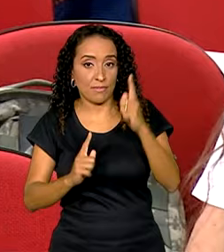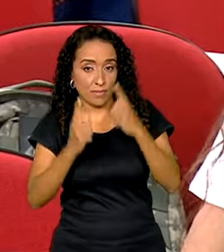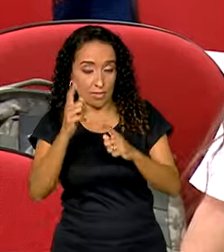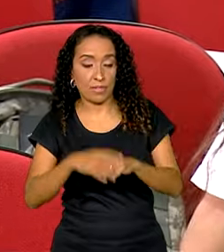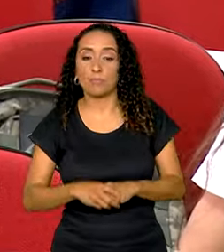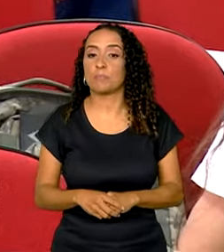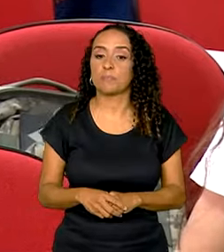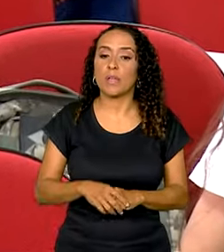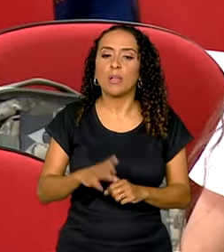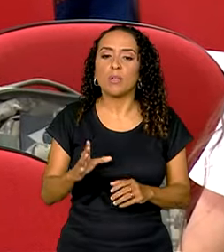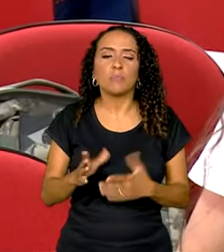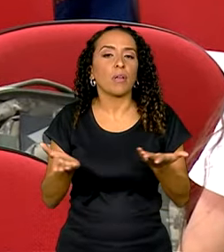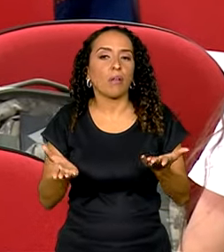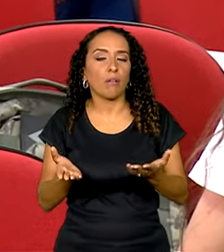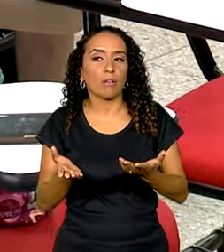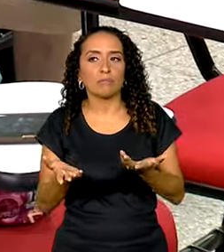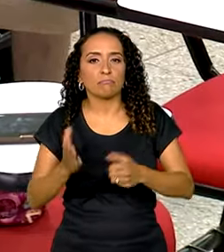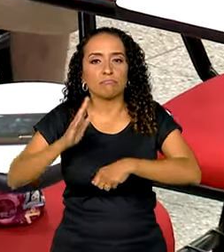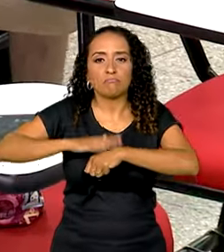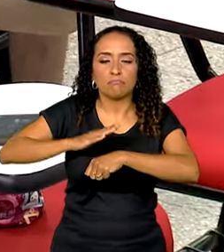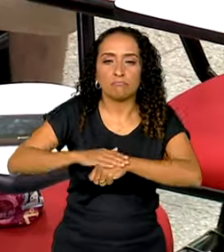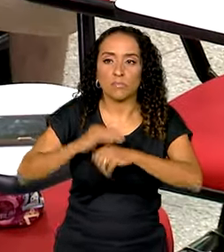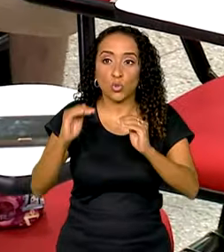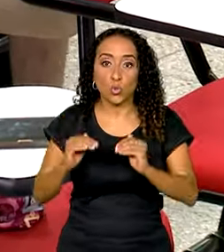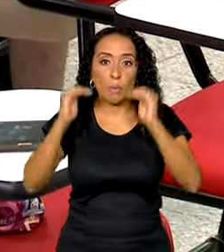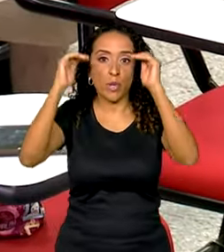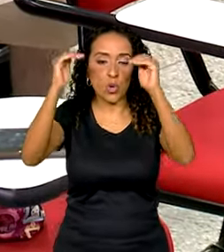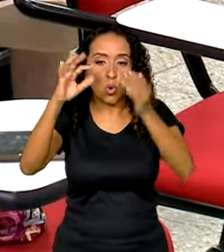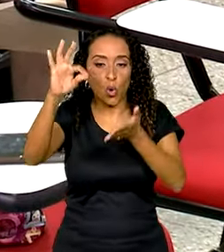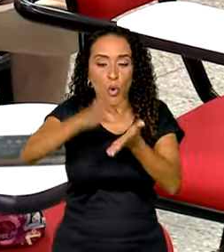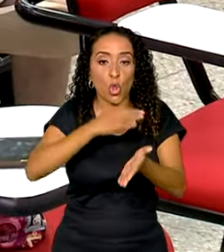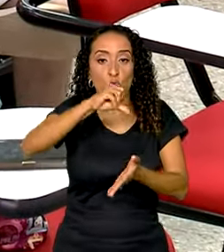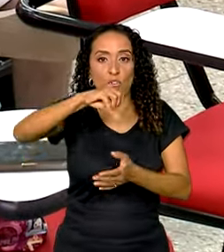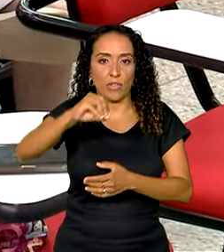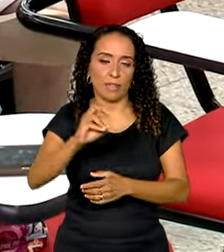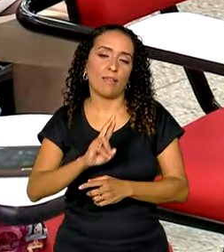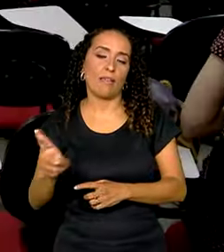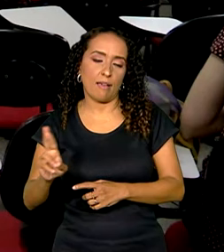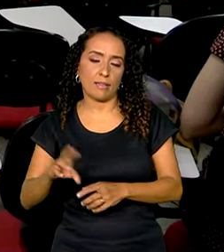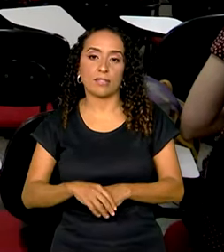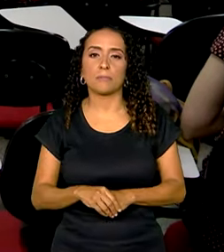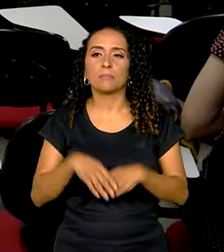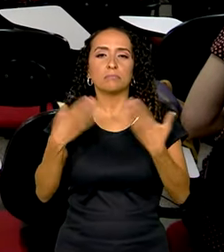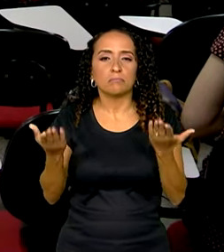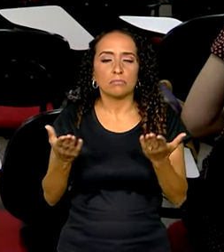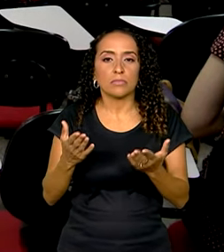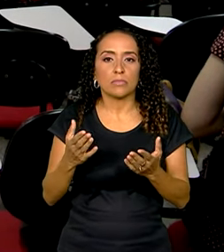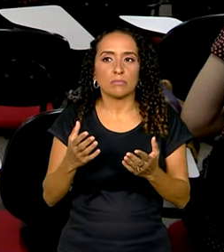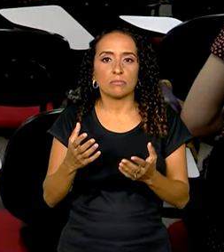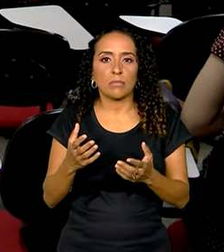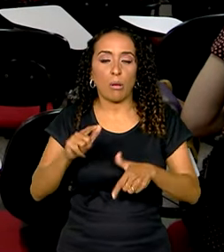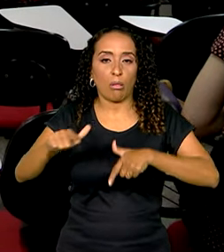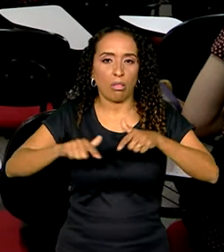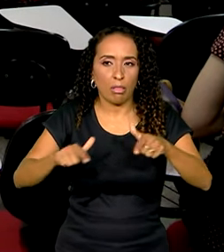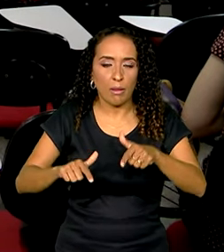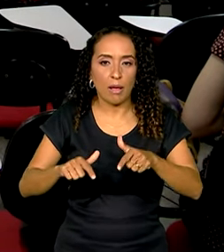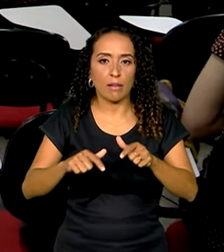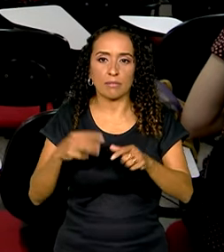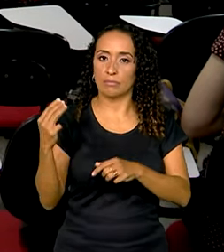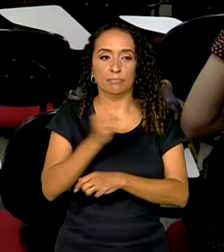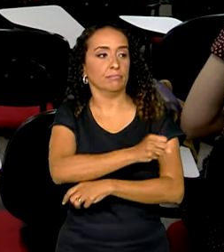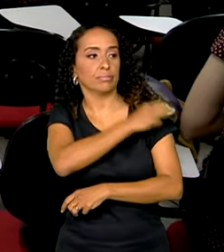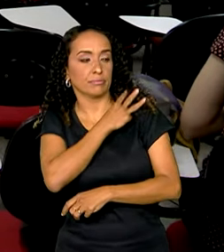para os cargos de nível superior a taxa de inscrição é de r$ 90 enquanto para os cargos de nível médio O valor é de